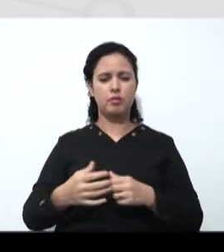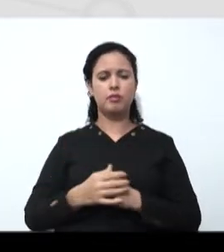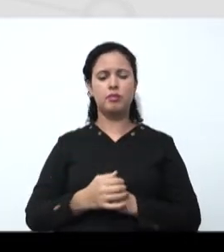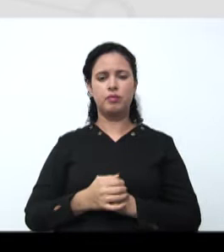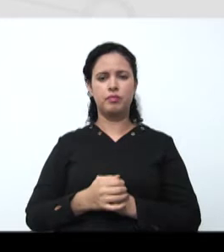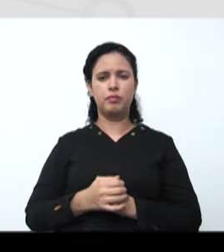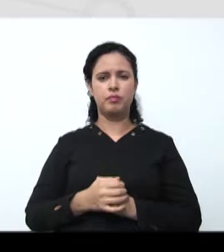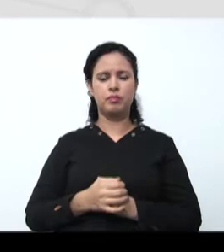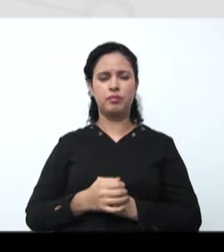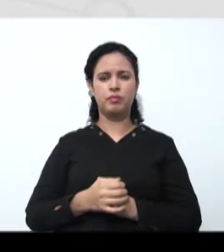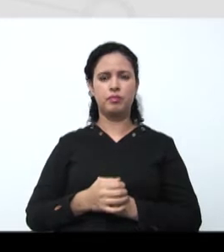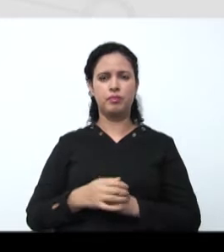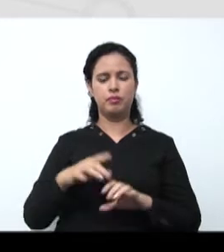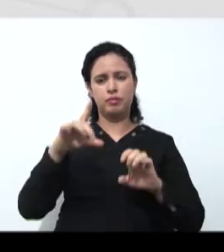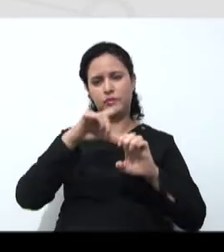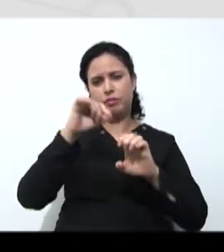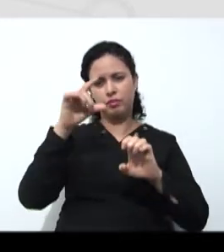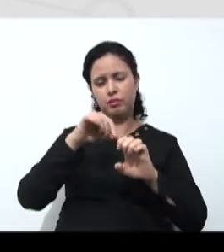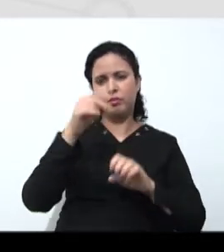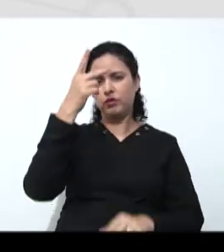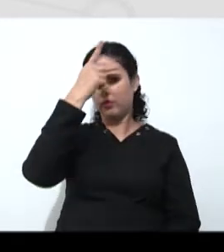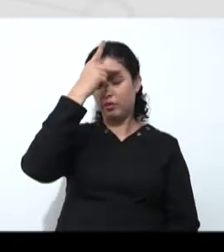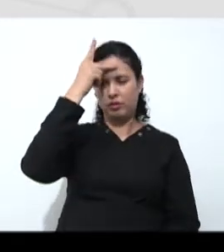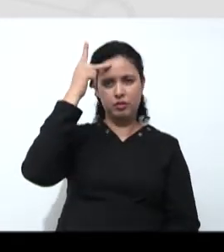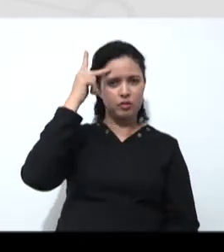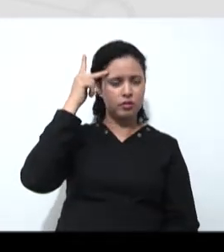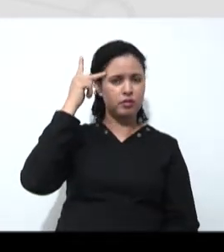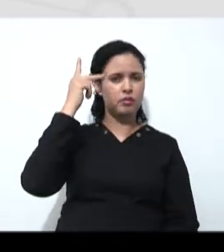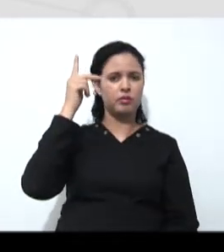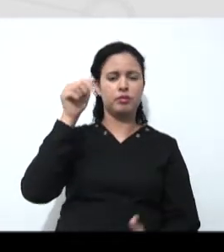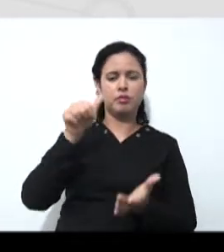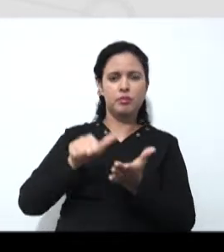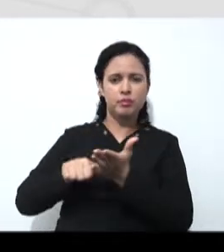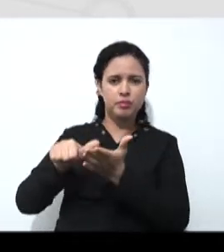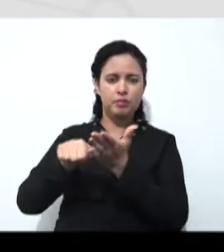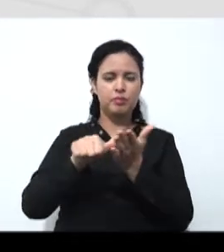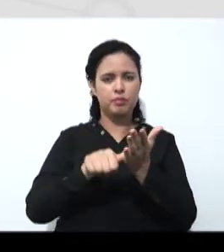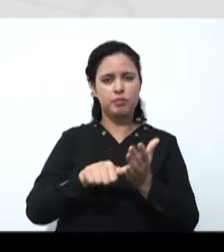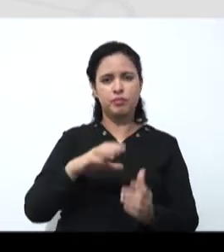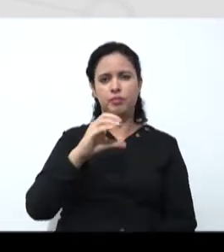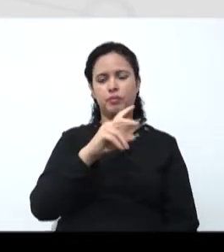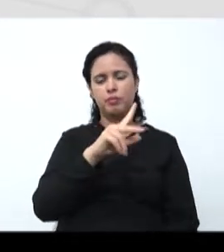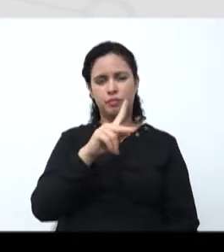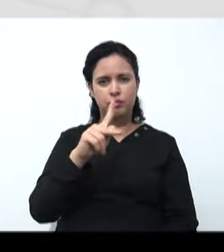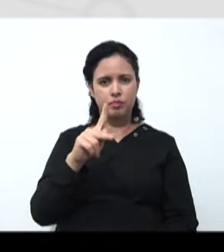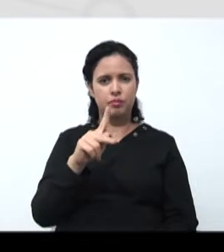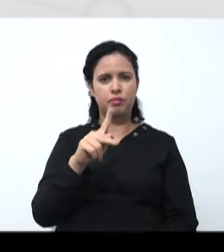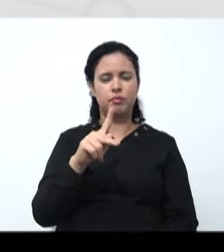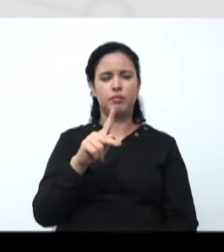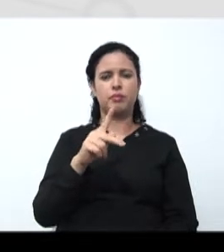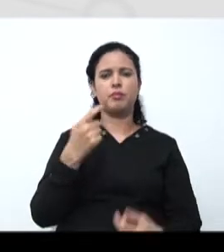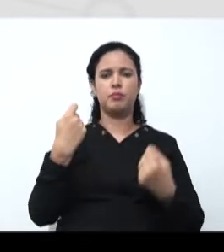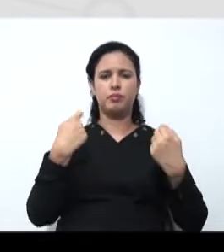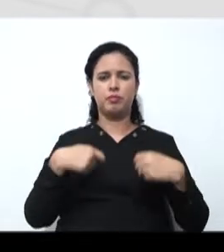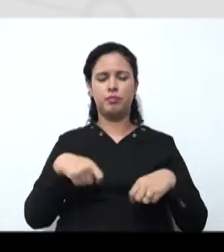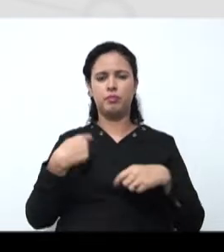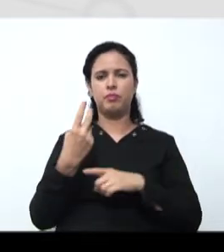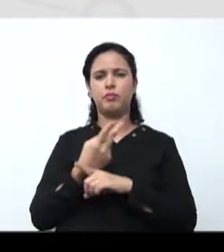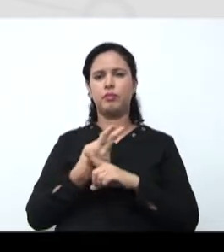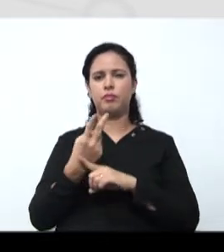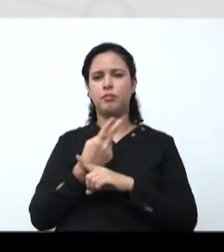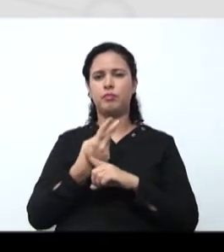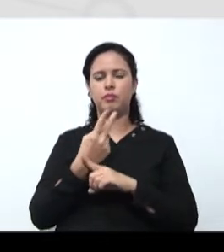o empreendedor ou a pessoa que vai ser associada a alguma cooperativa, ela precisa